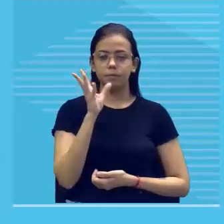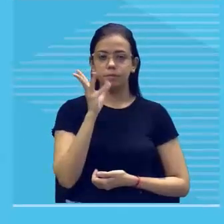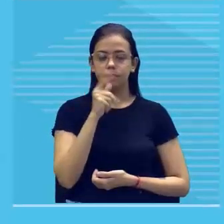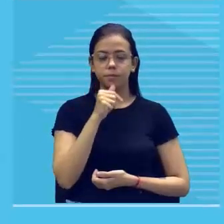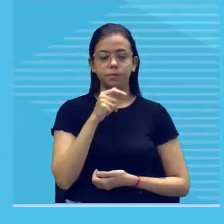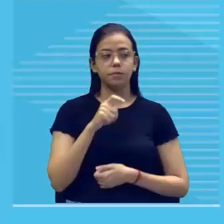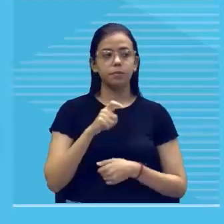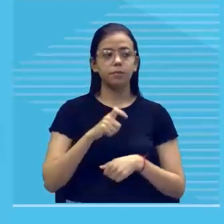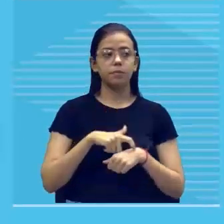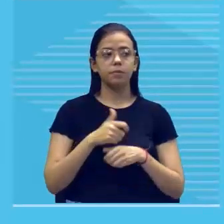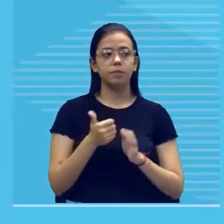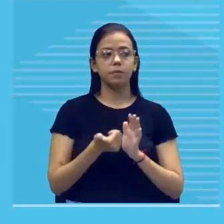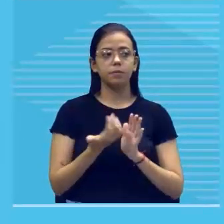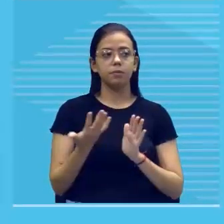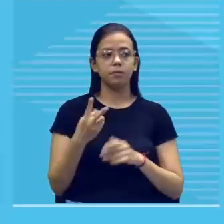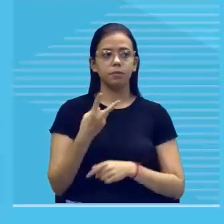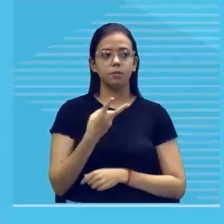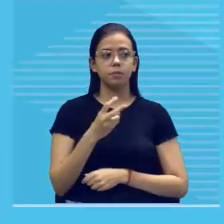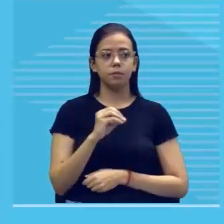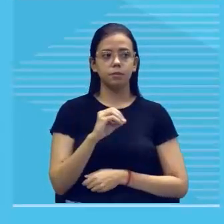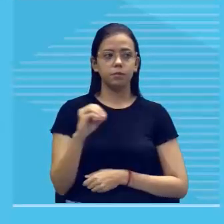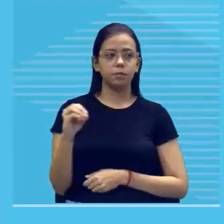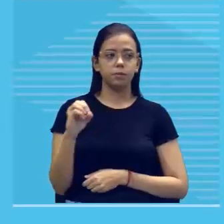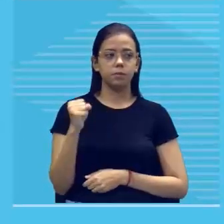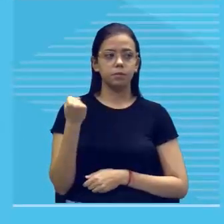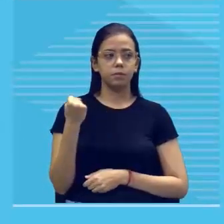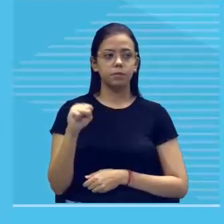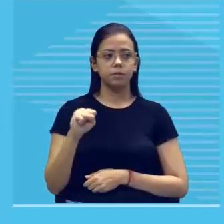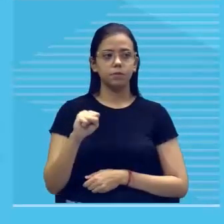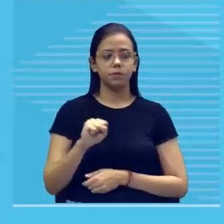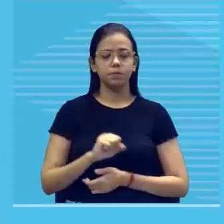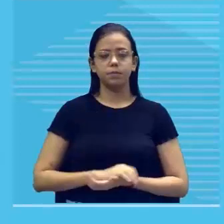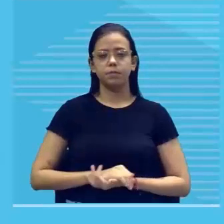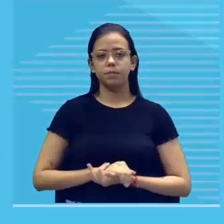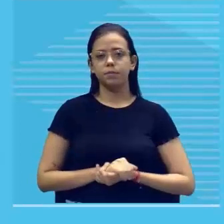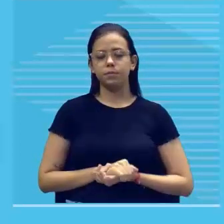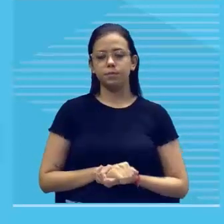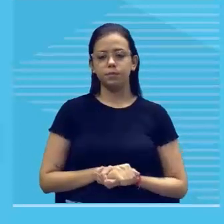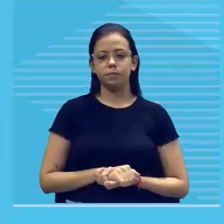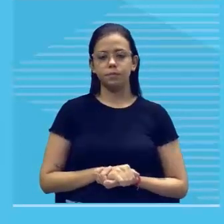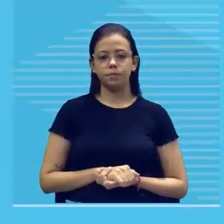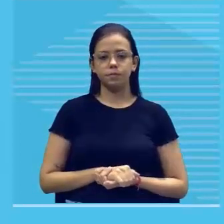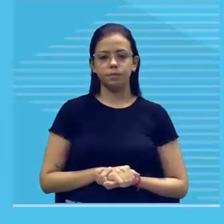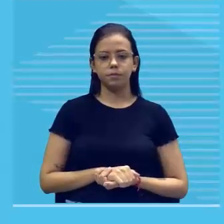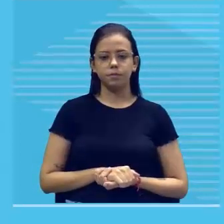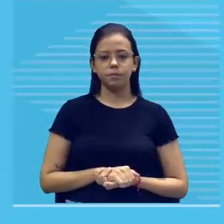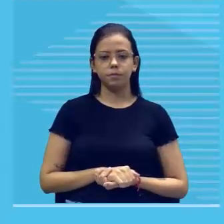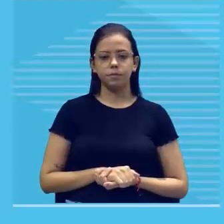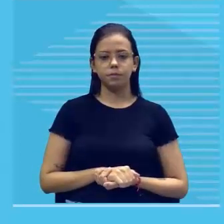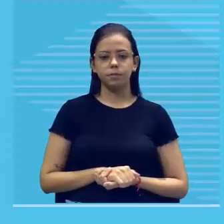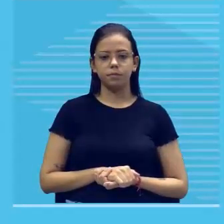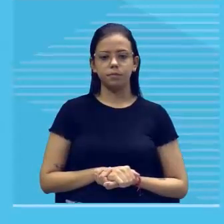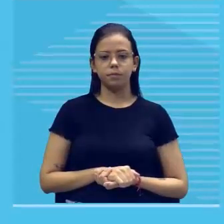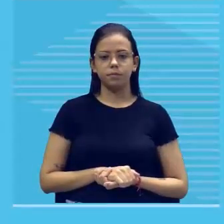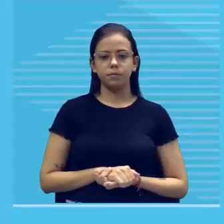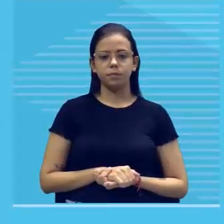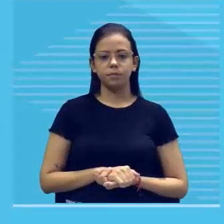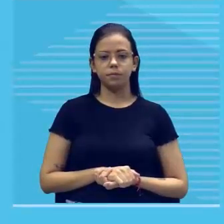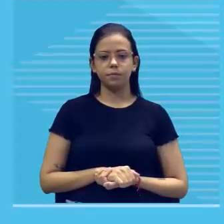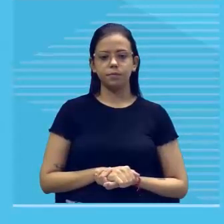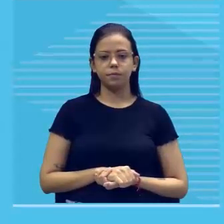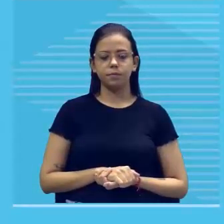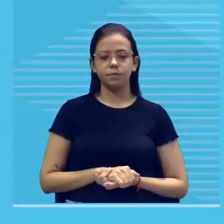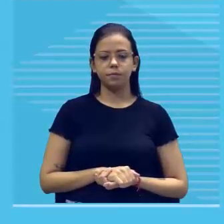diminuir a velocidade né 200 segundo só a enorme beleza